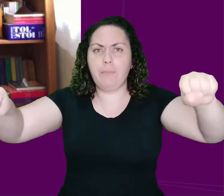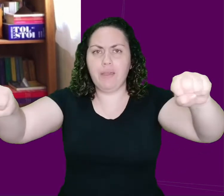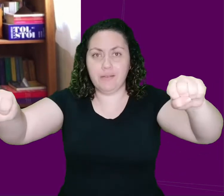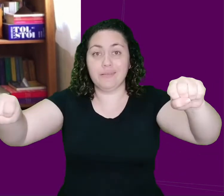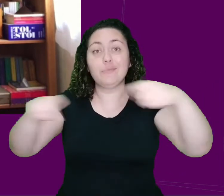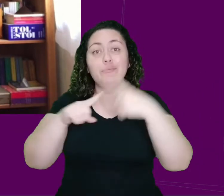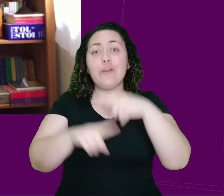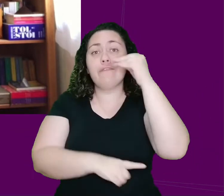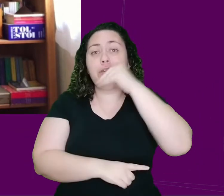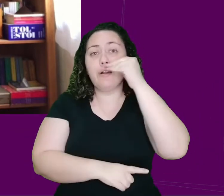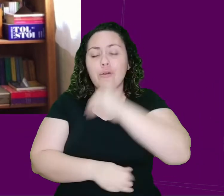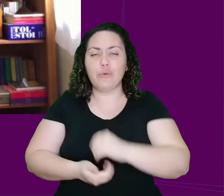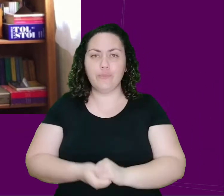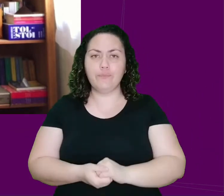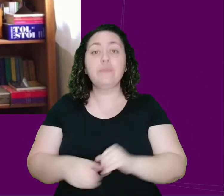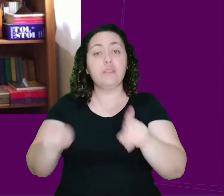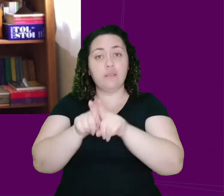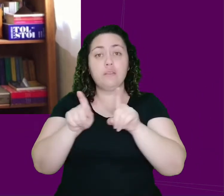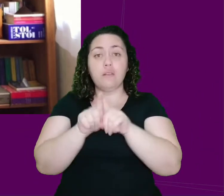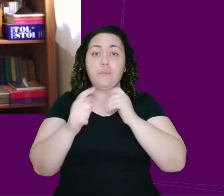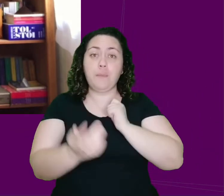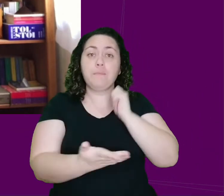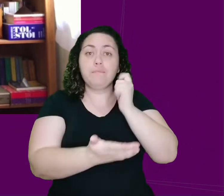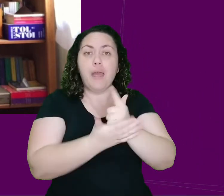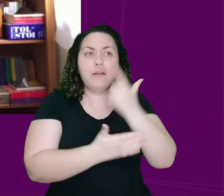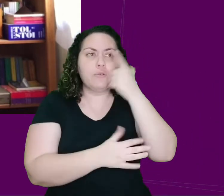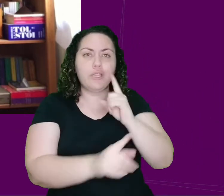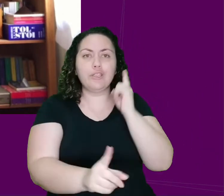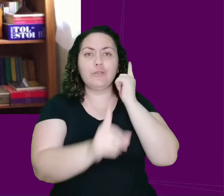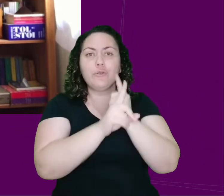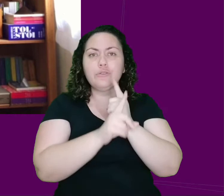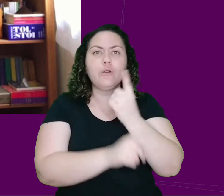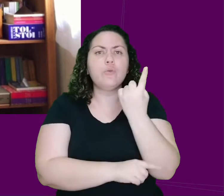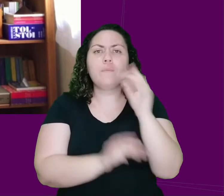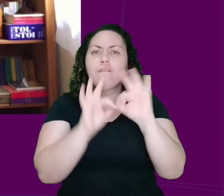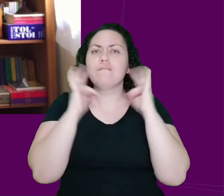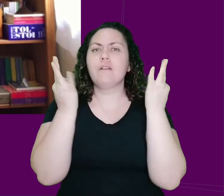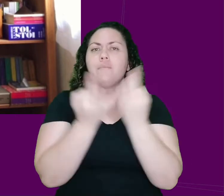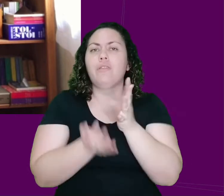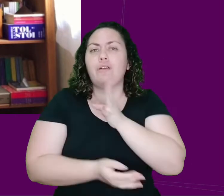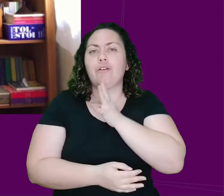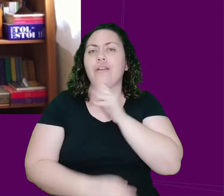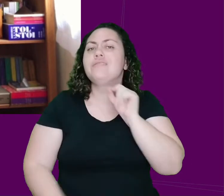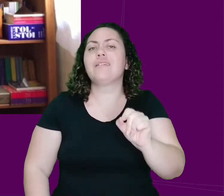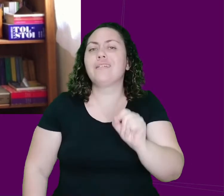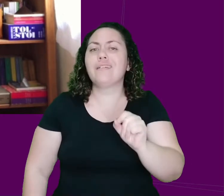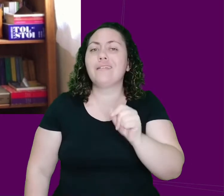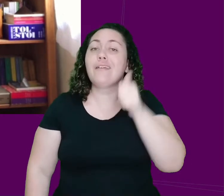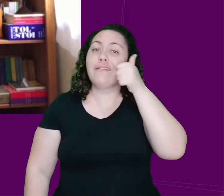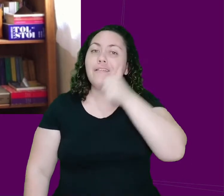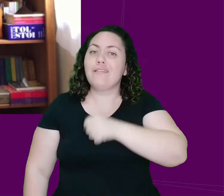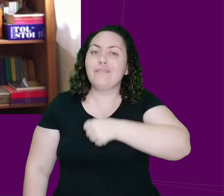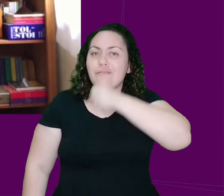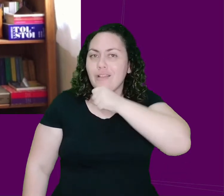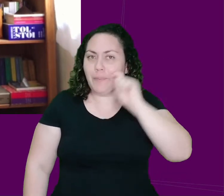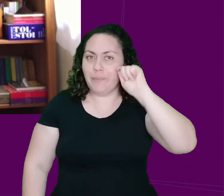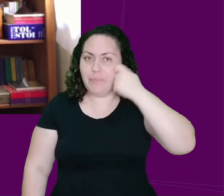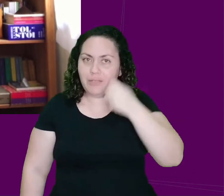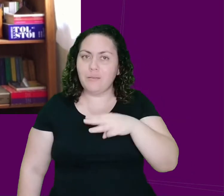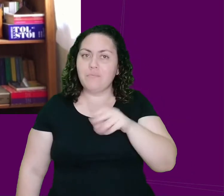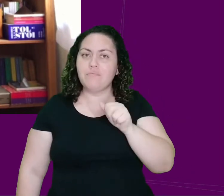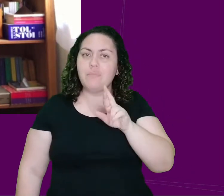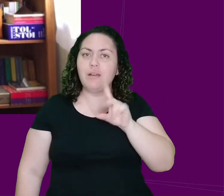fracos. Ele inclusive paga para localizar e trazer para junto dele a única família que conheceu, a velha preta